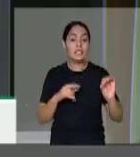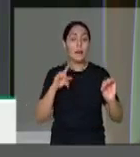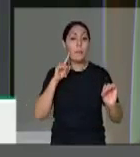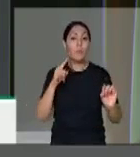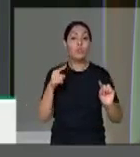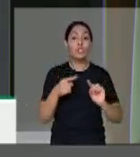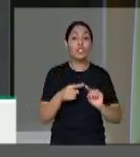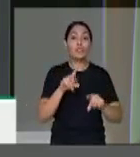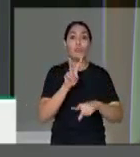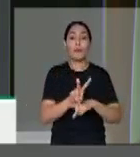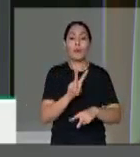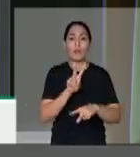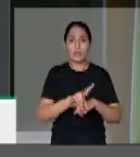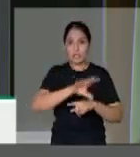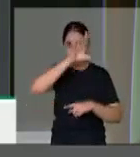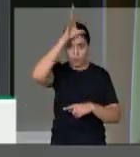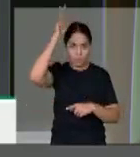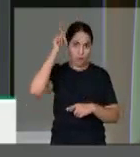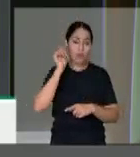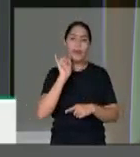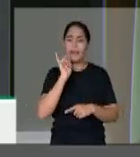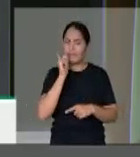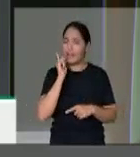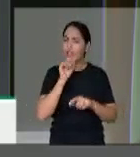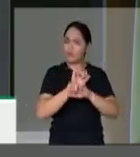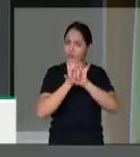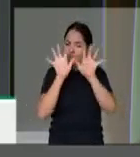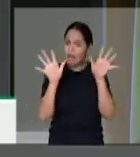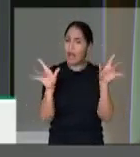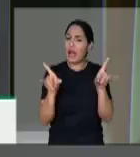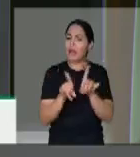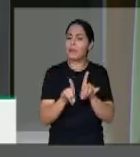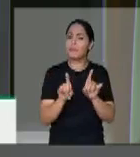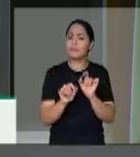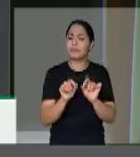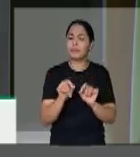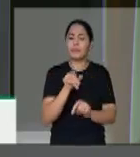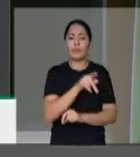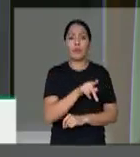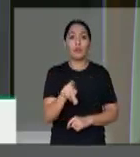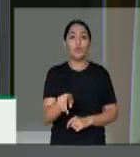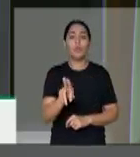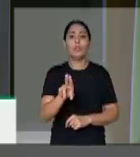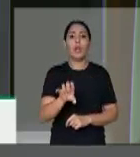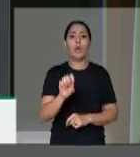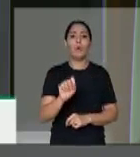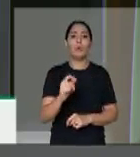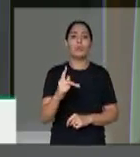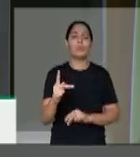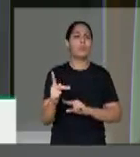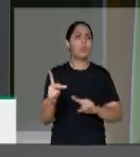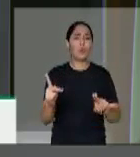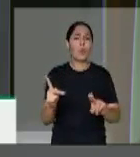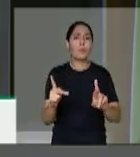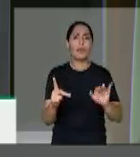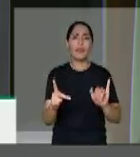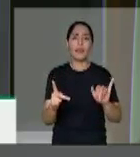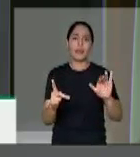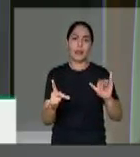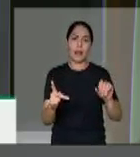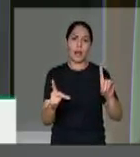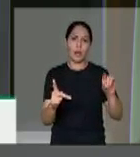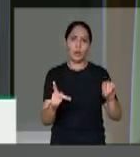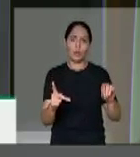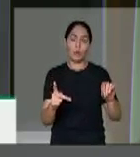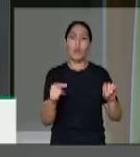para se preservar a Amazônia, com dados compilados pelo professor sênior da USP, Ricardo Abramovay, em